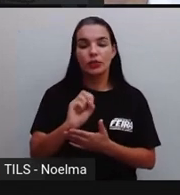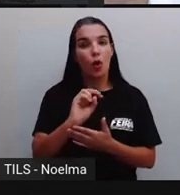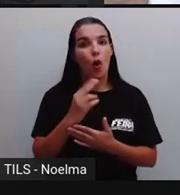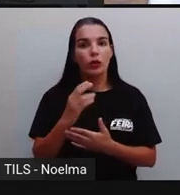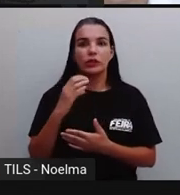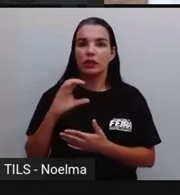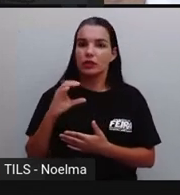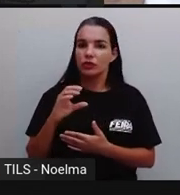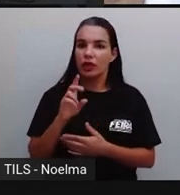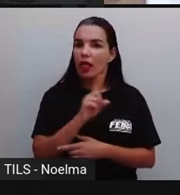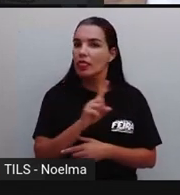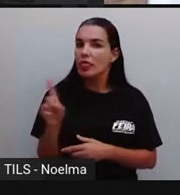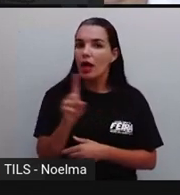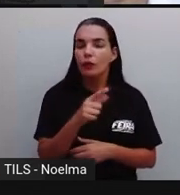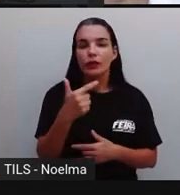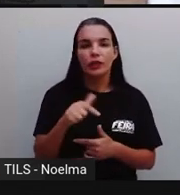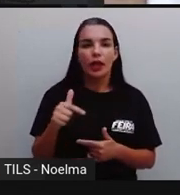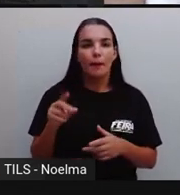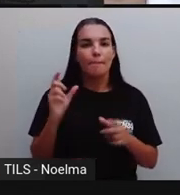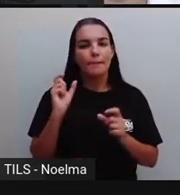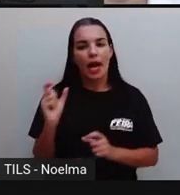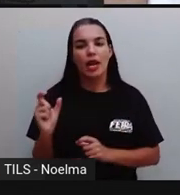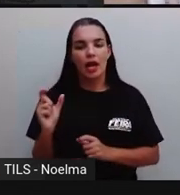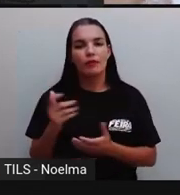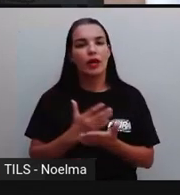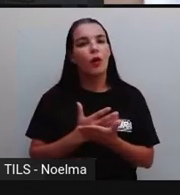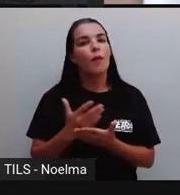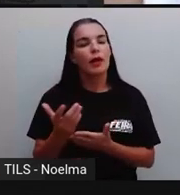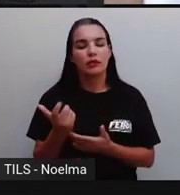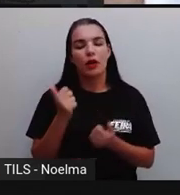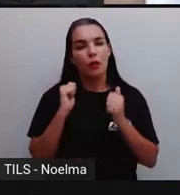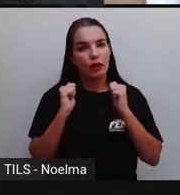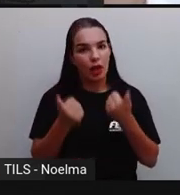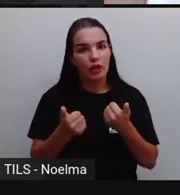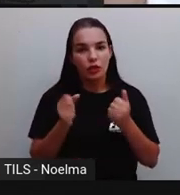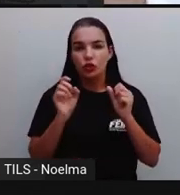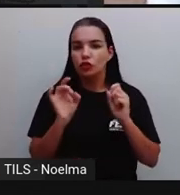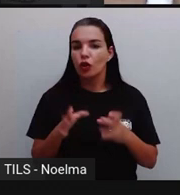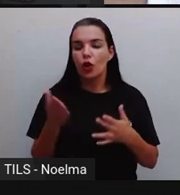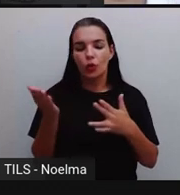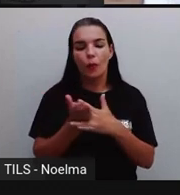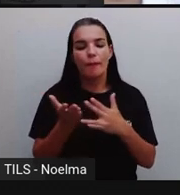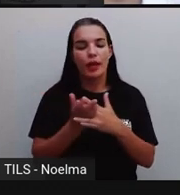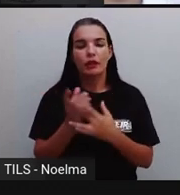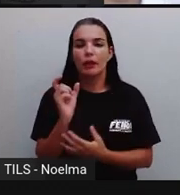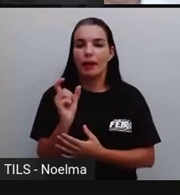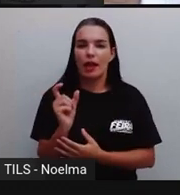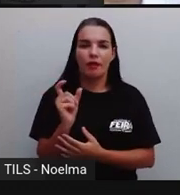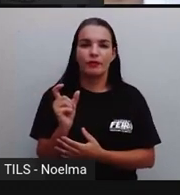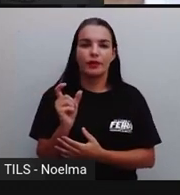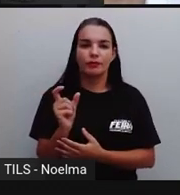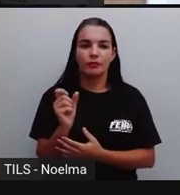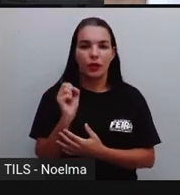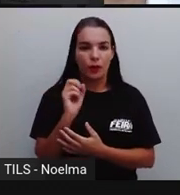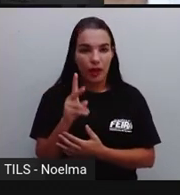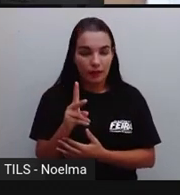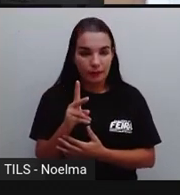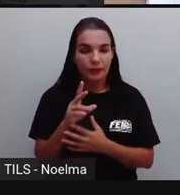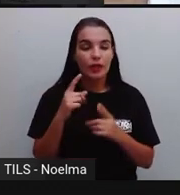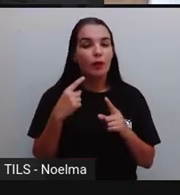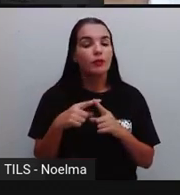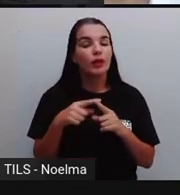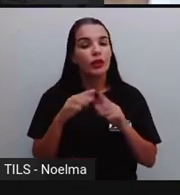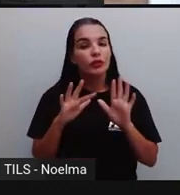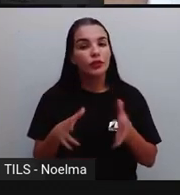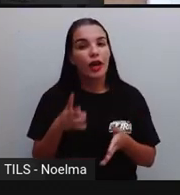cedilha, tá? O si ali duas vezes e o C cedilha só aparecem ali no meio da palavra. Até porque nós